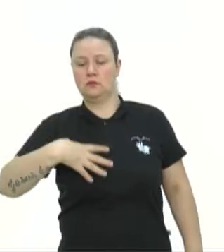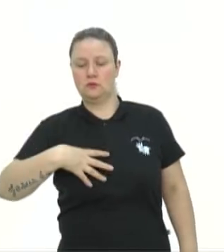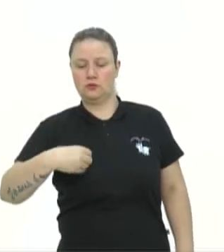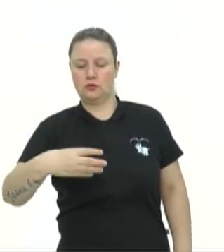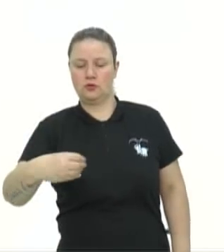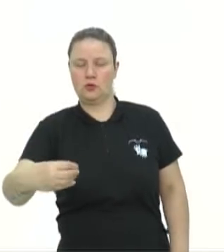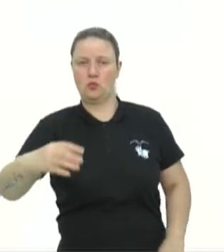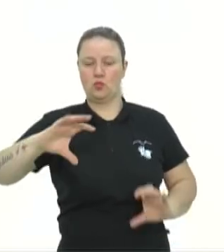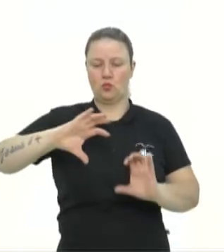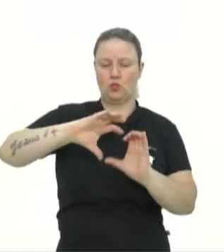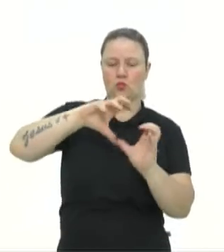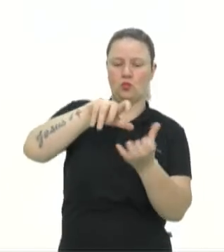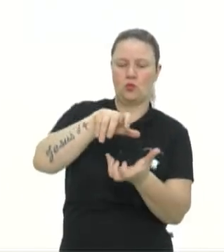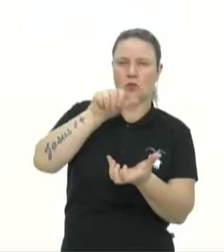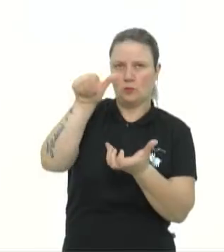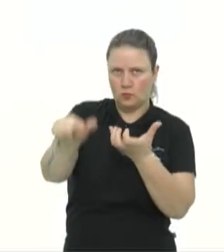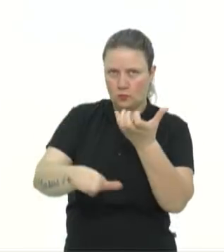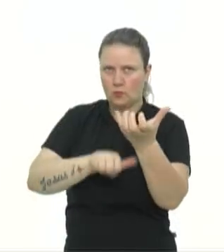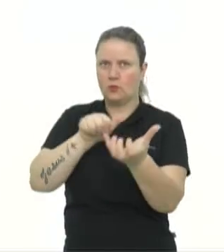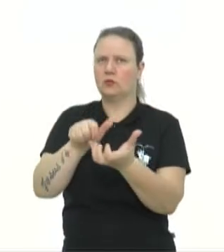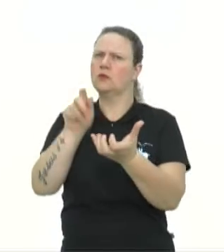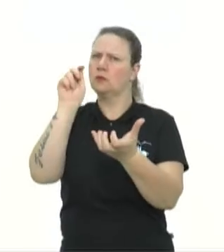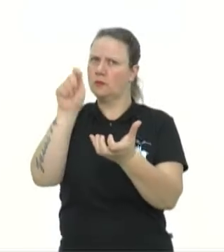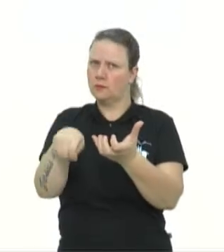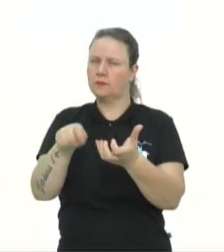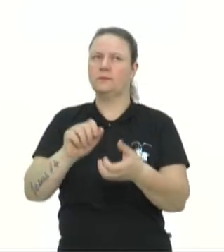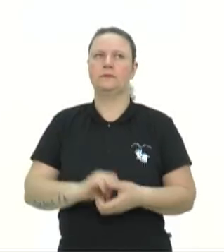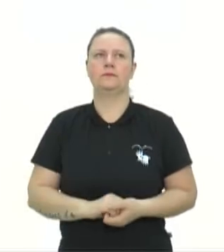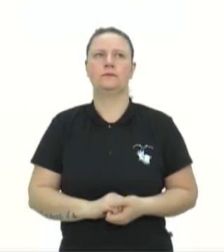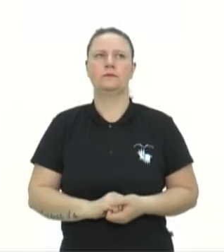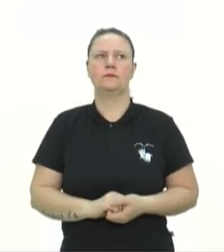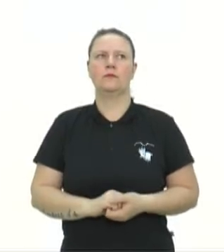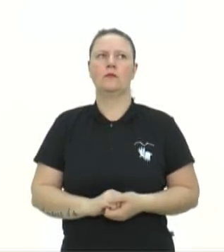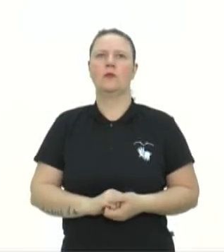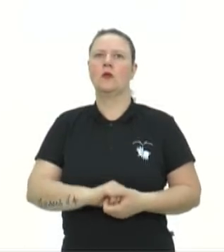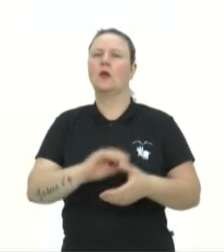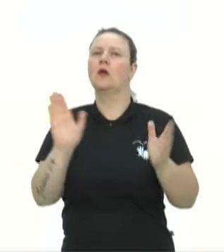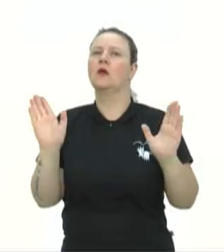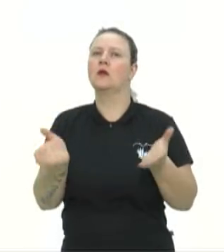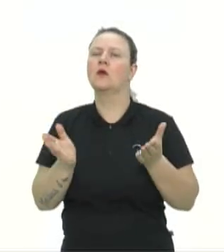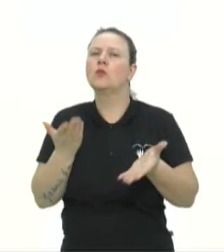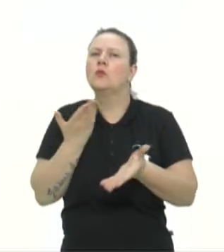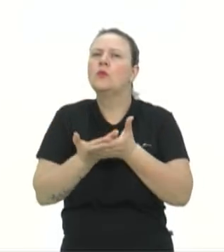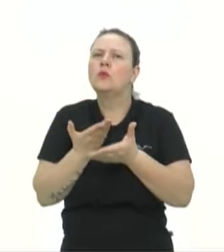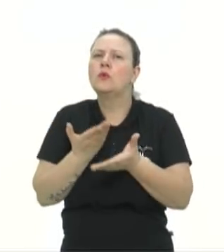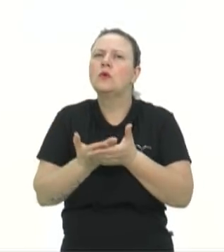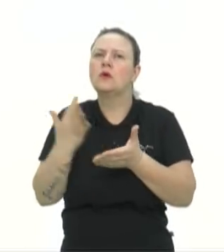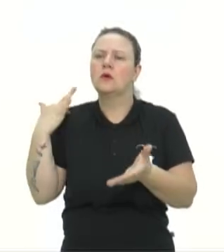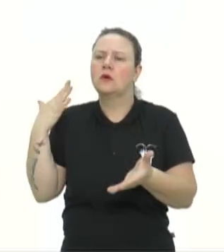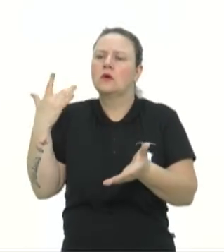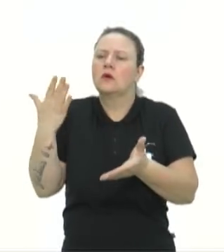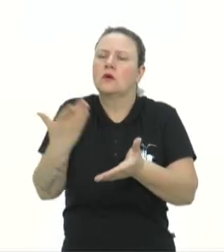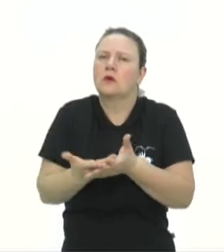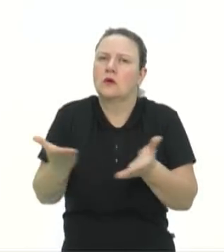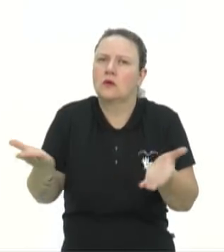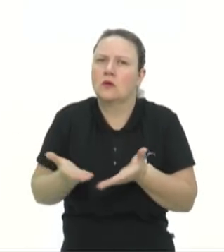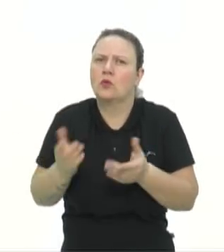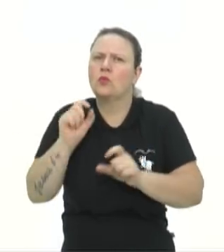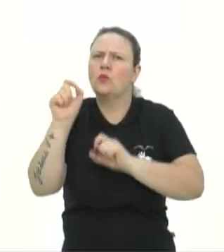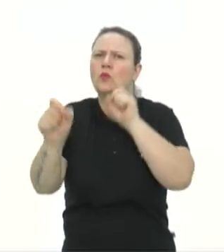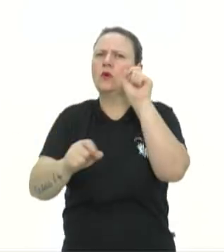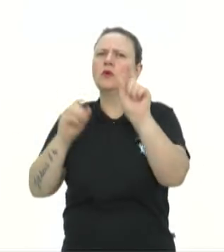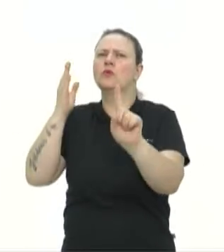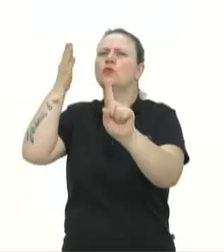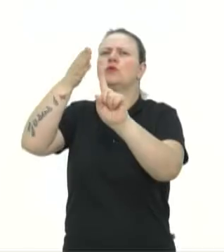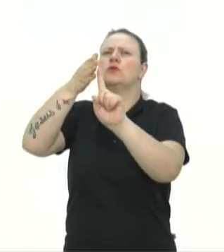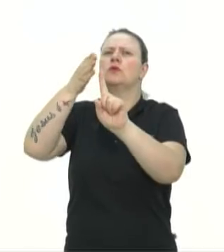Tem o da pé lá em cima, tem um pé de quê. De acordo com o que estudamos até aqui, qual é a função do slogan